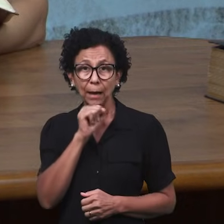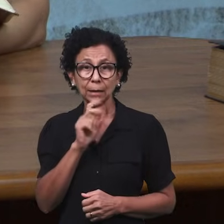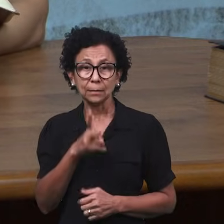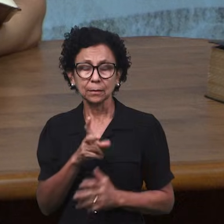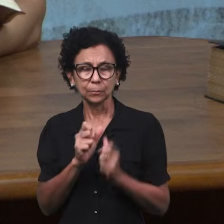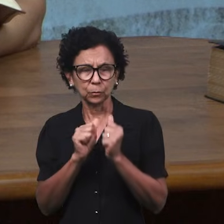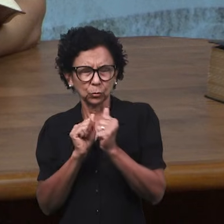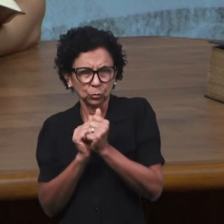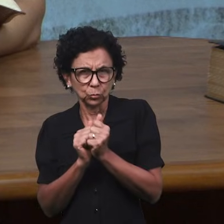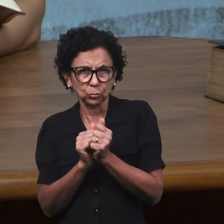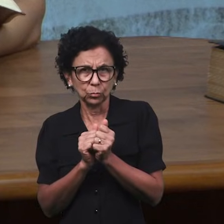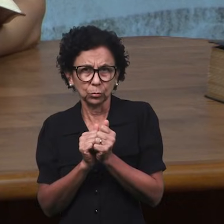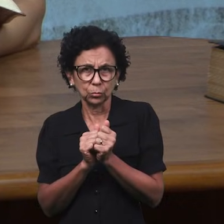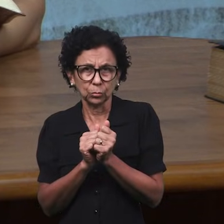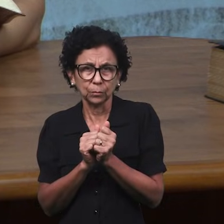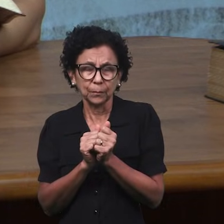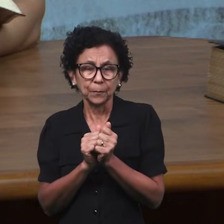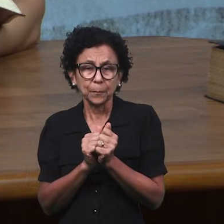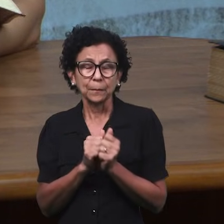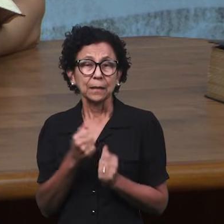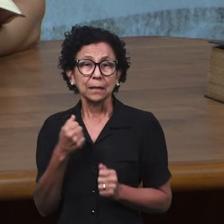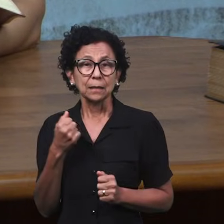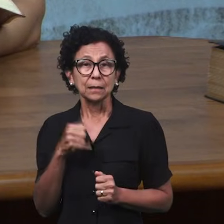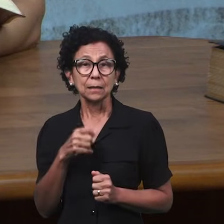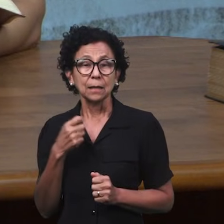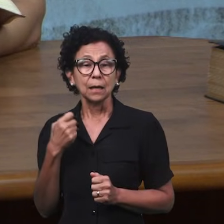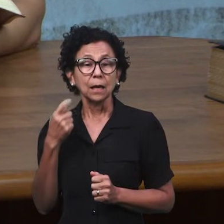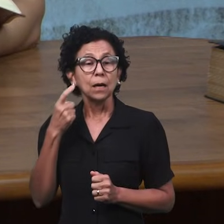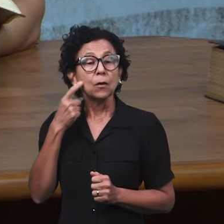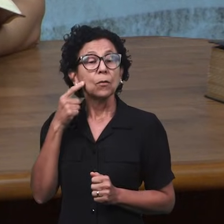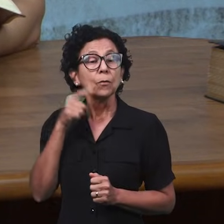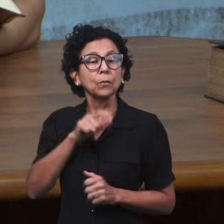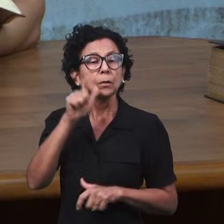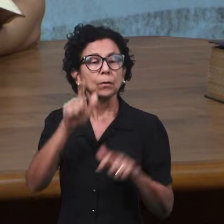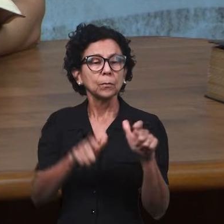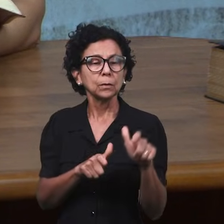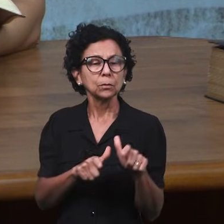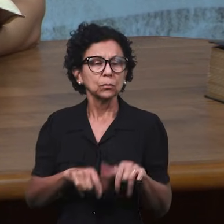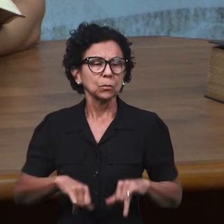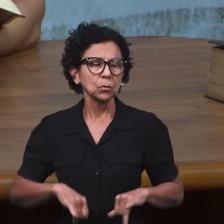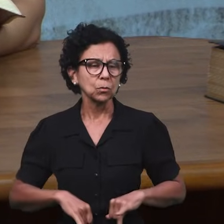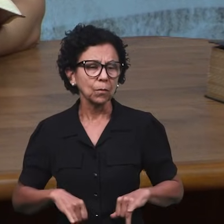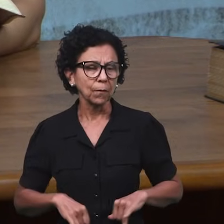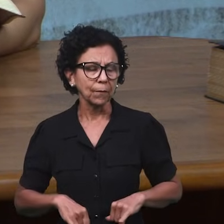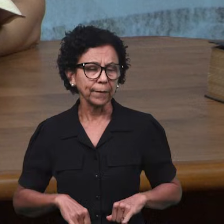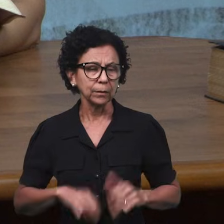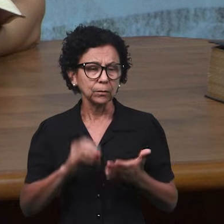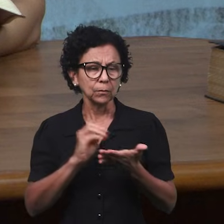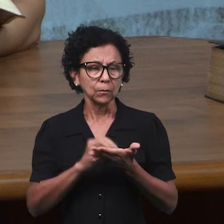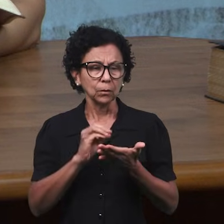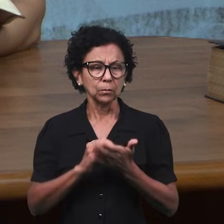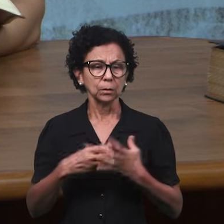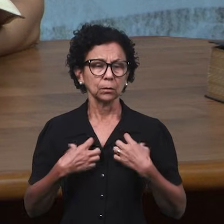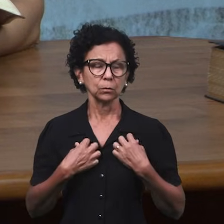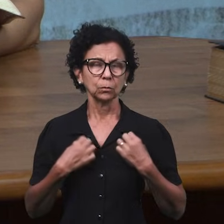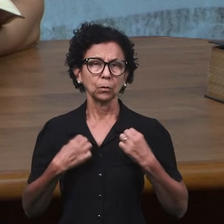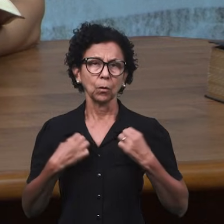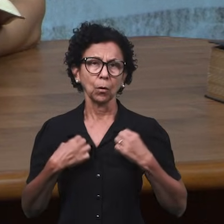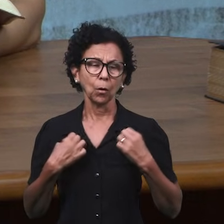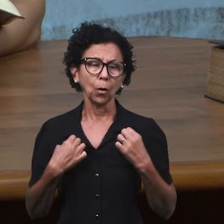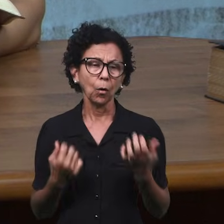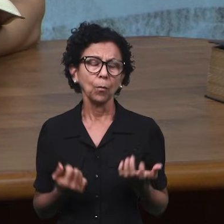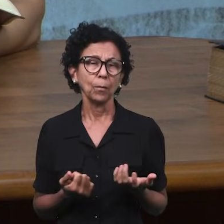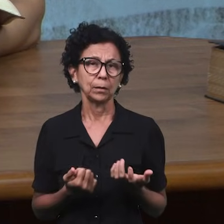Se alguém vi perecer por falta de vestido e ao necessitado por não